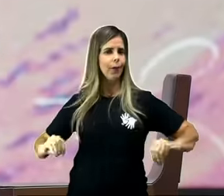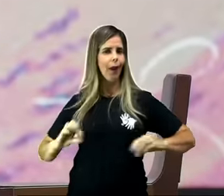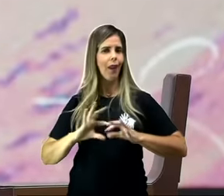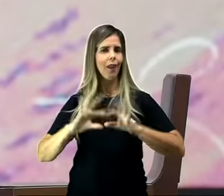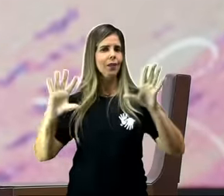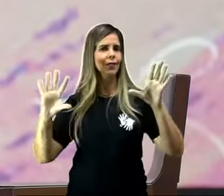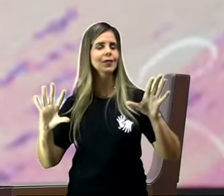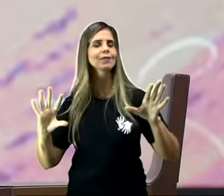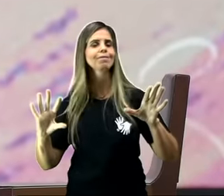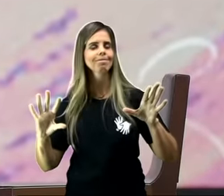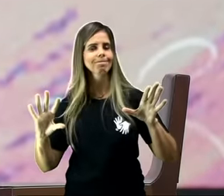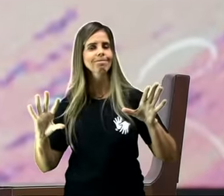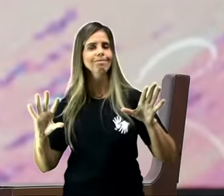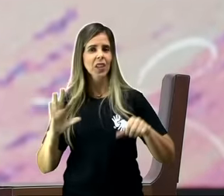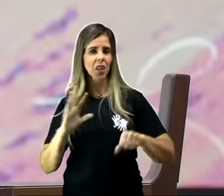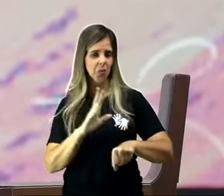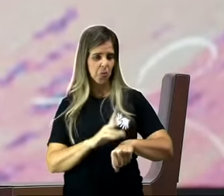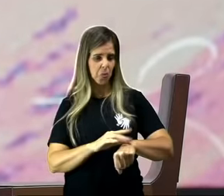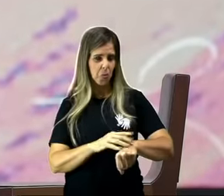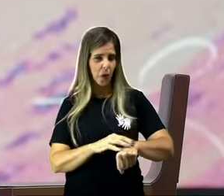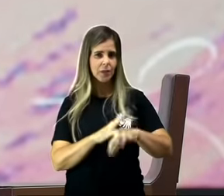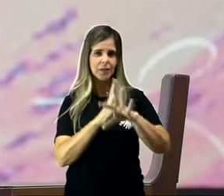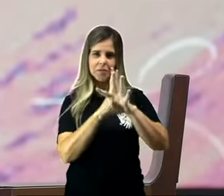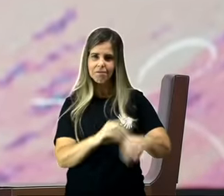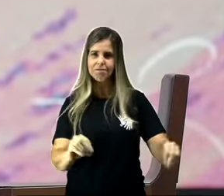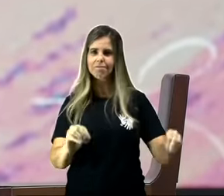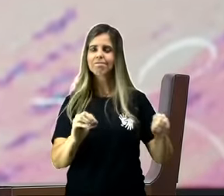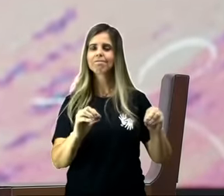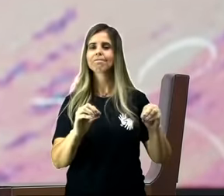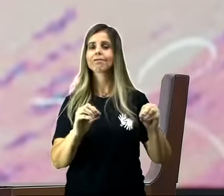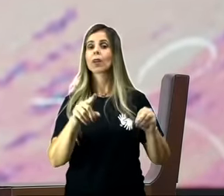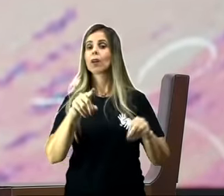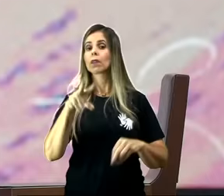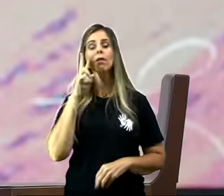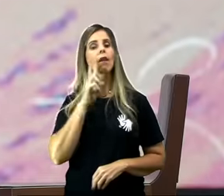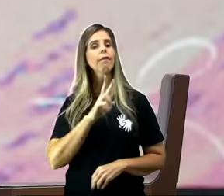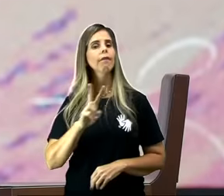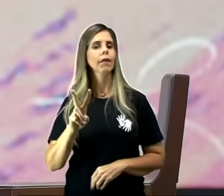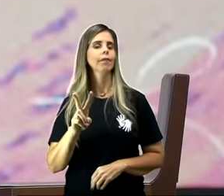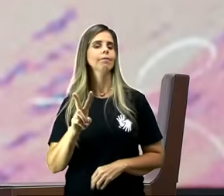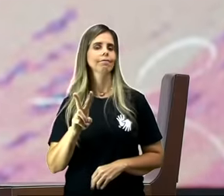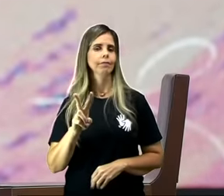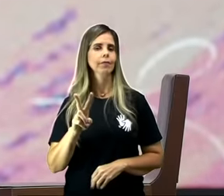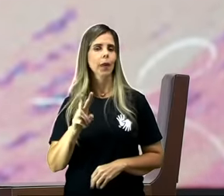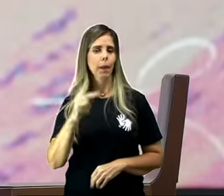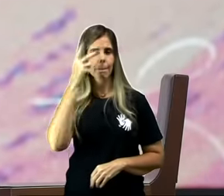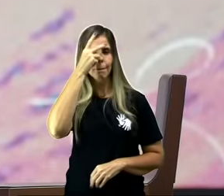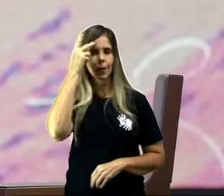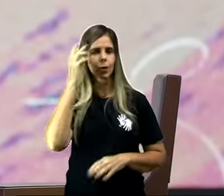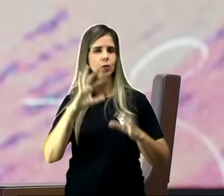você não vai precisar nem abrir a boca. Você vai ver pessoas sendo libertas.